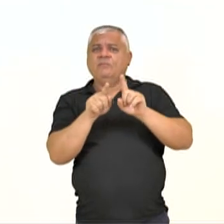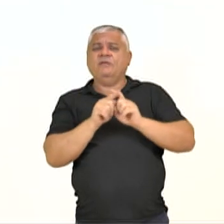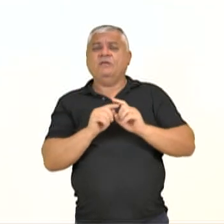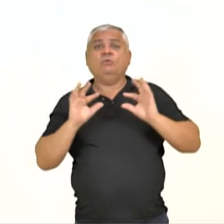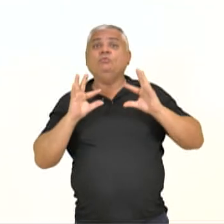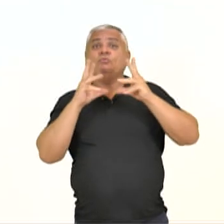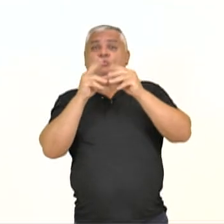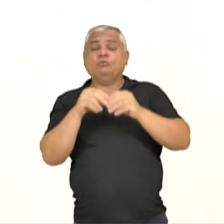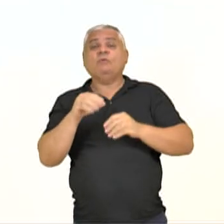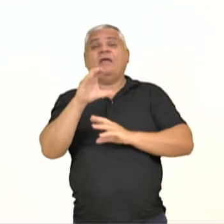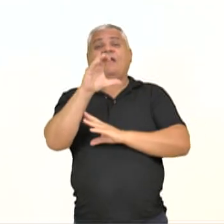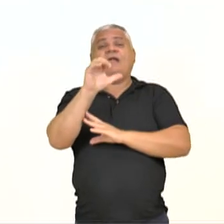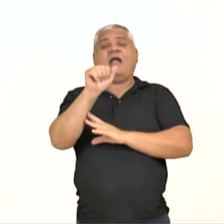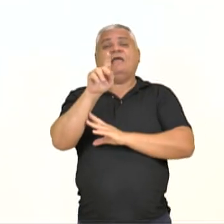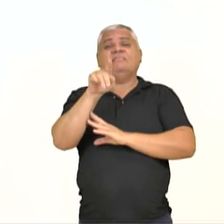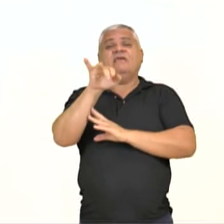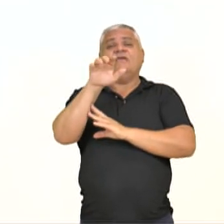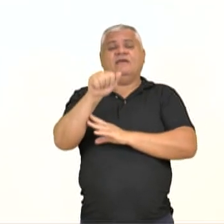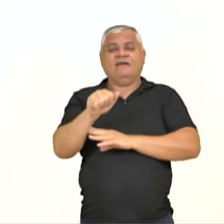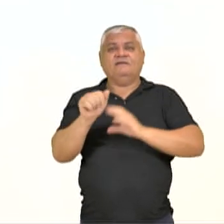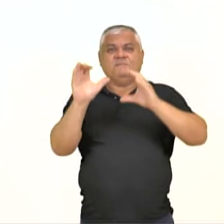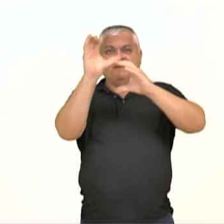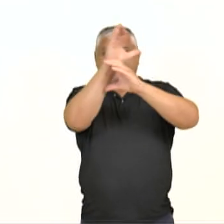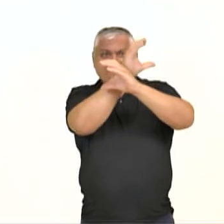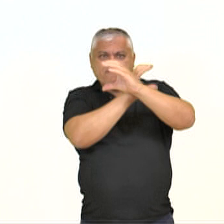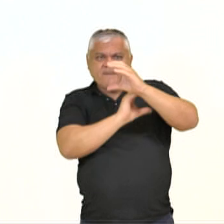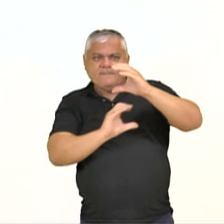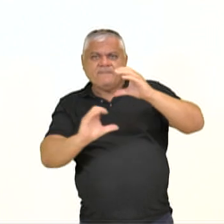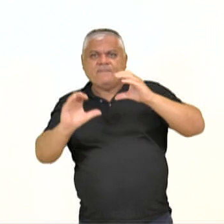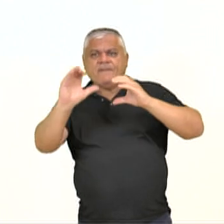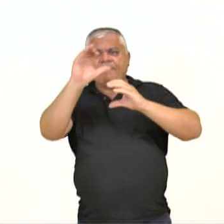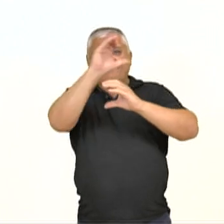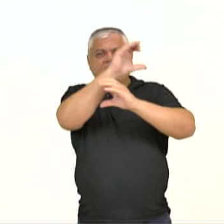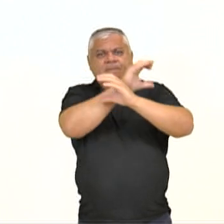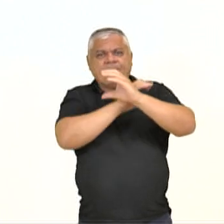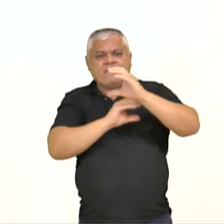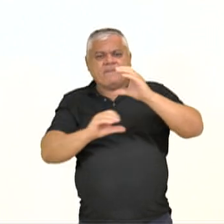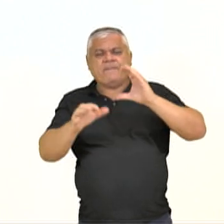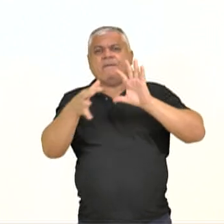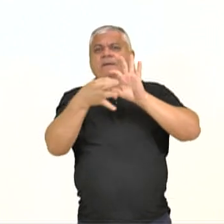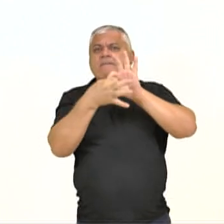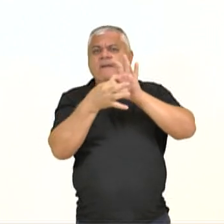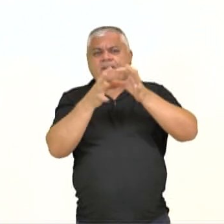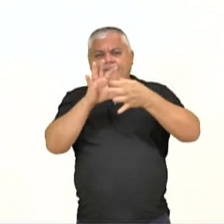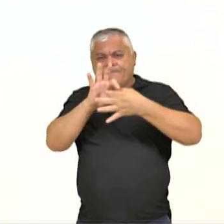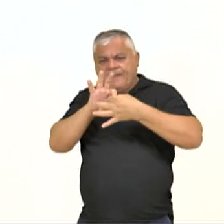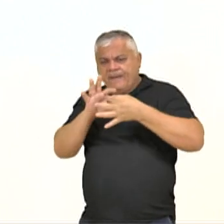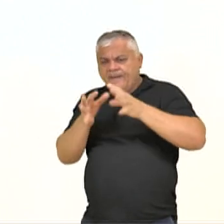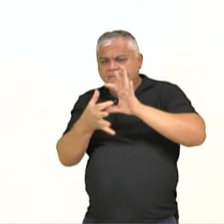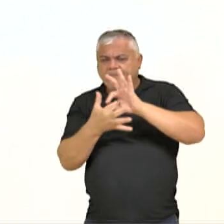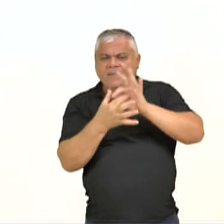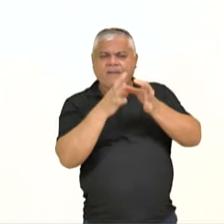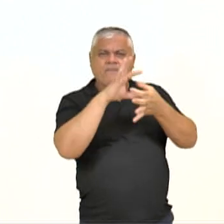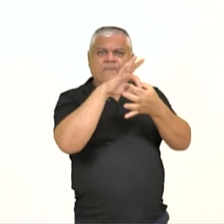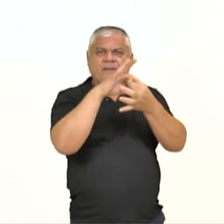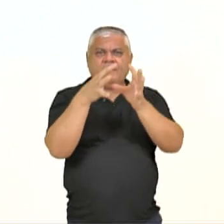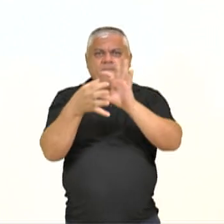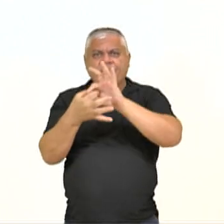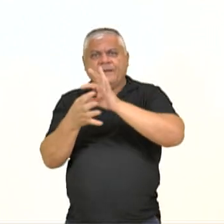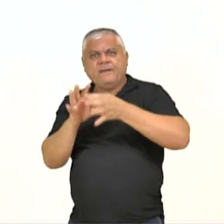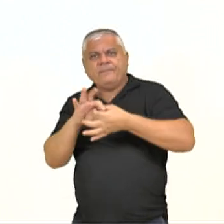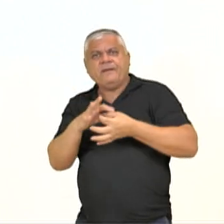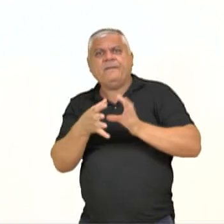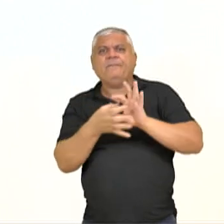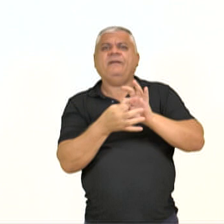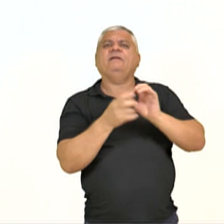são cadeias carbônicas. São ligações em série do carbono com outros carbonos e também com outros elementos